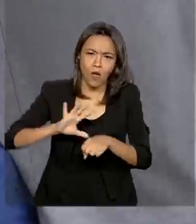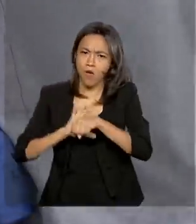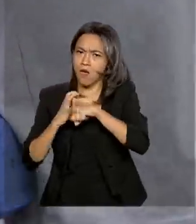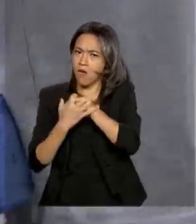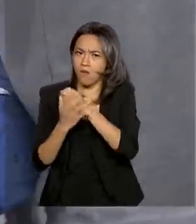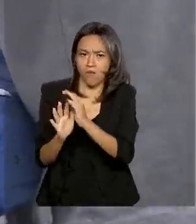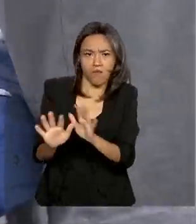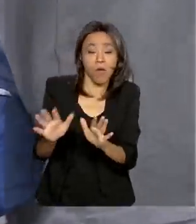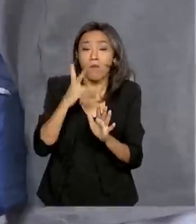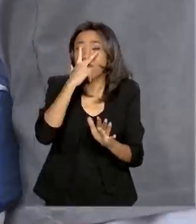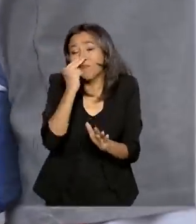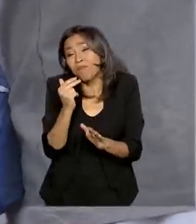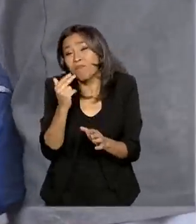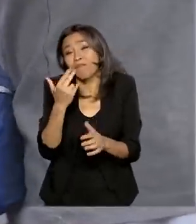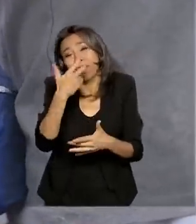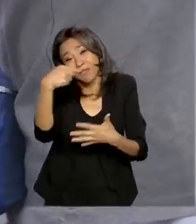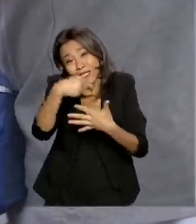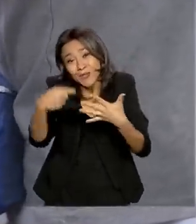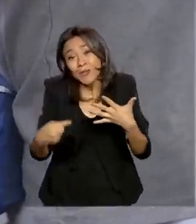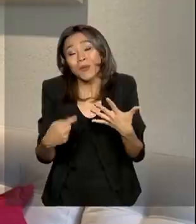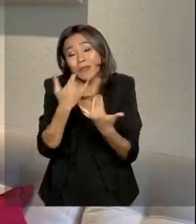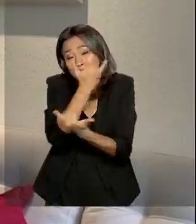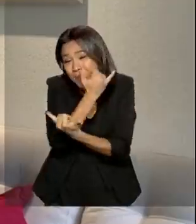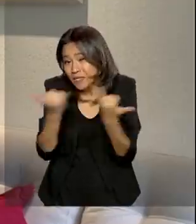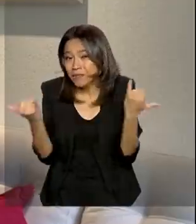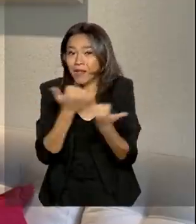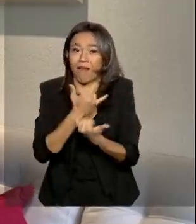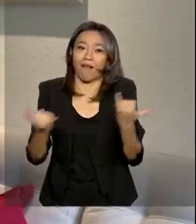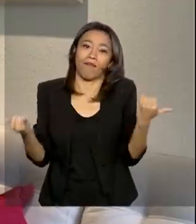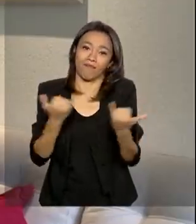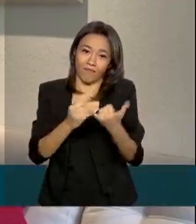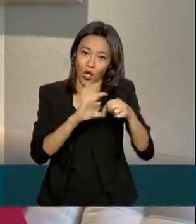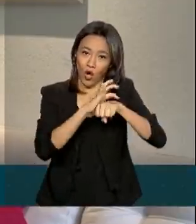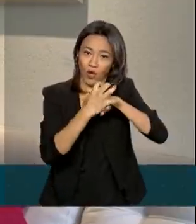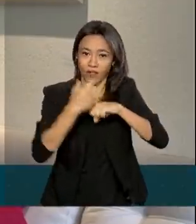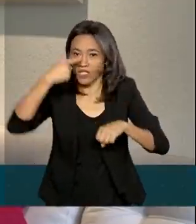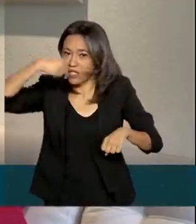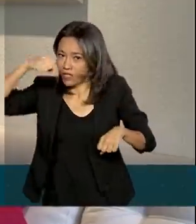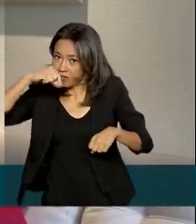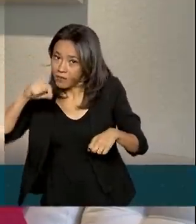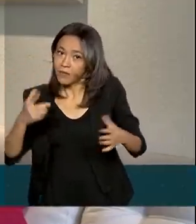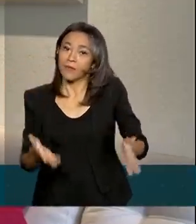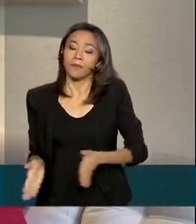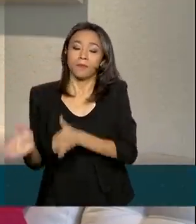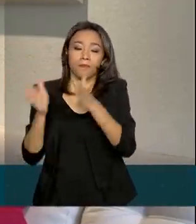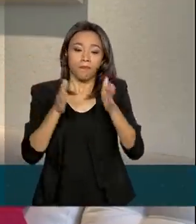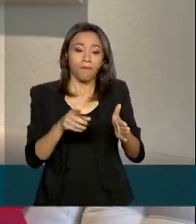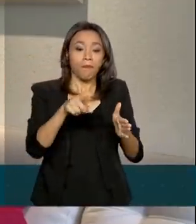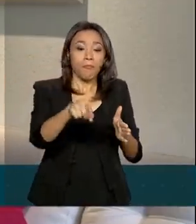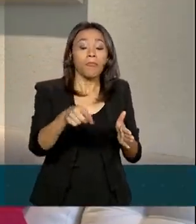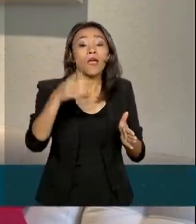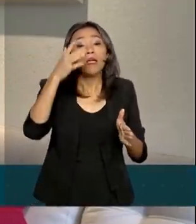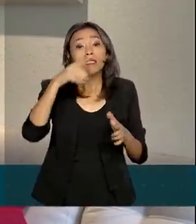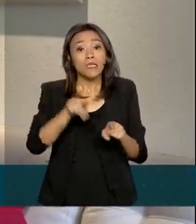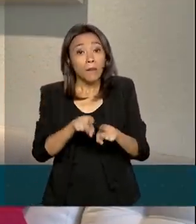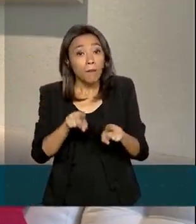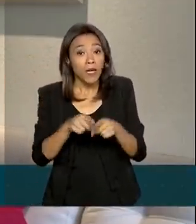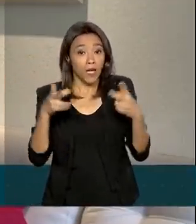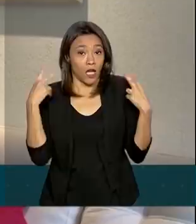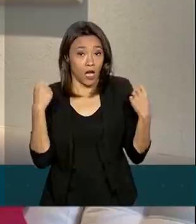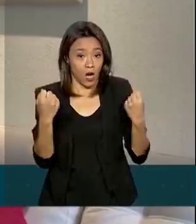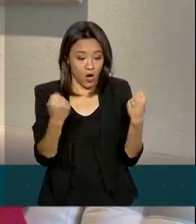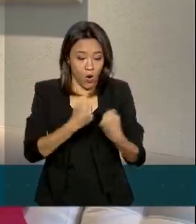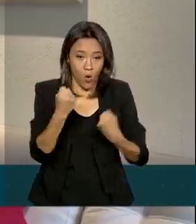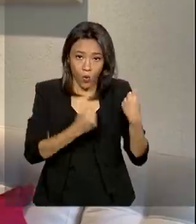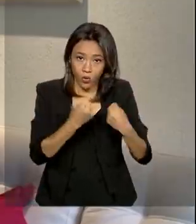já que os sintomas são bem parecidos. Além de motoristas e cobradores de ônibus, os públicos prioritários dessa